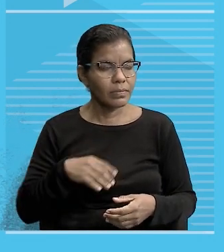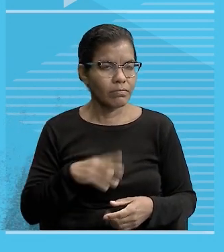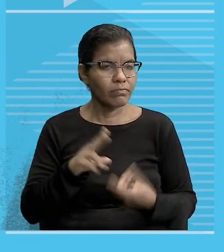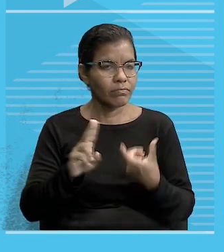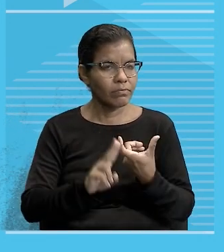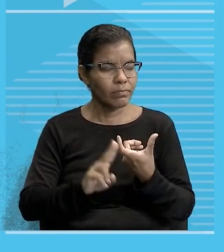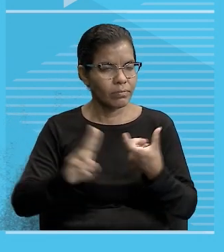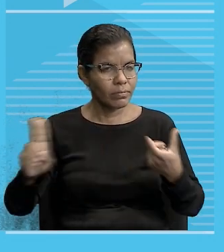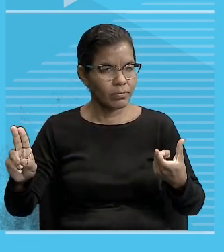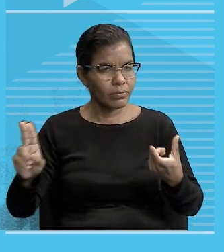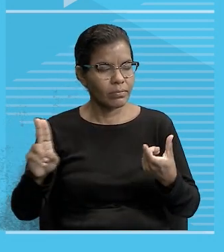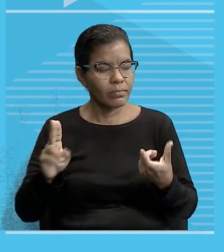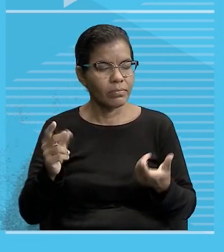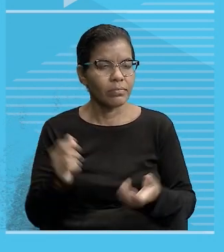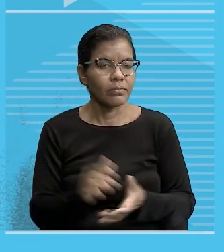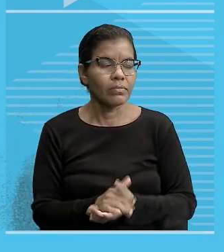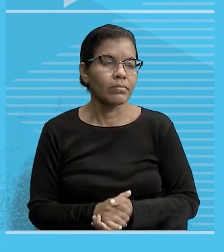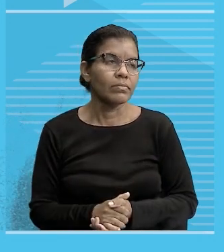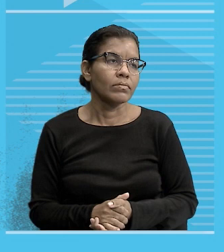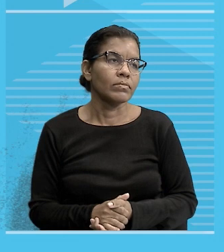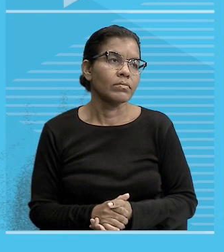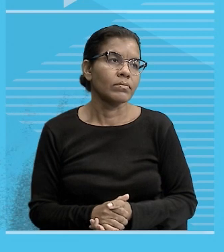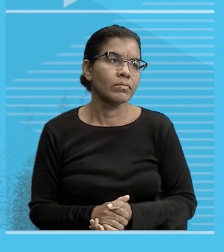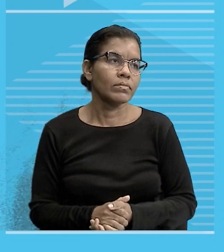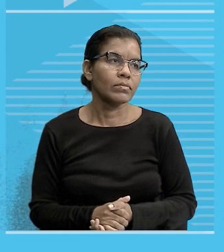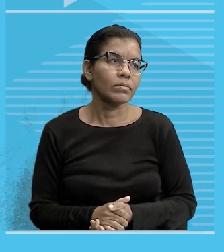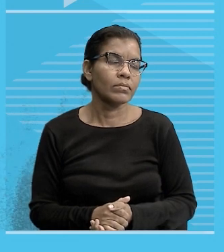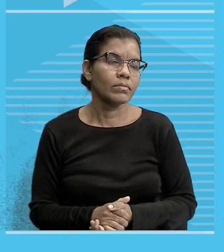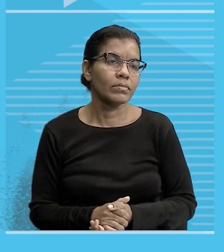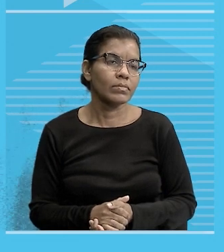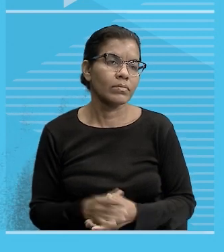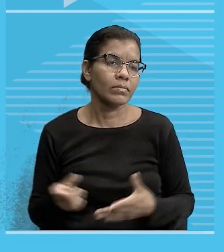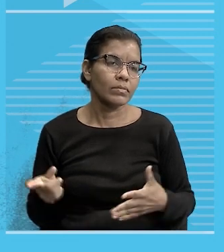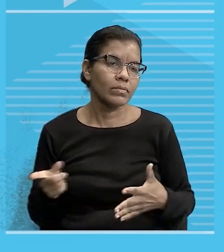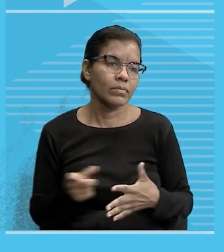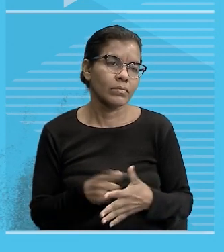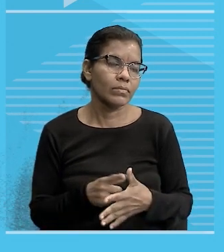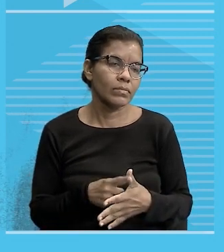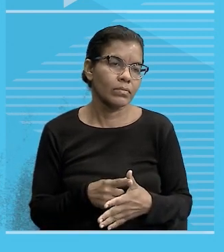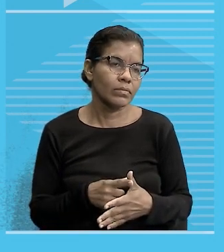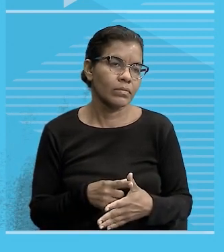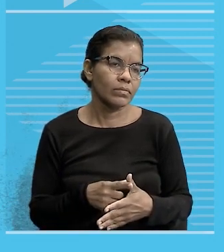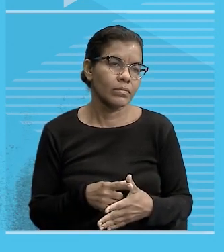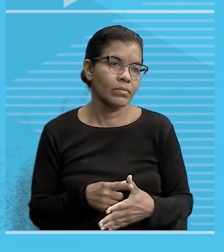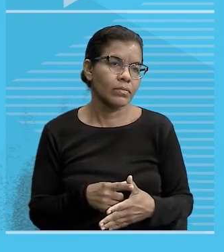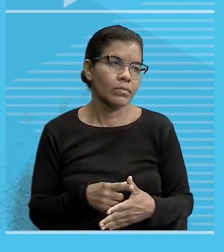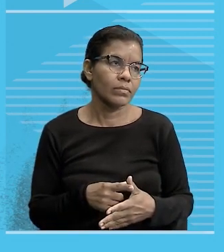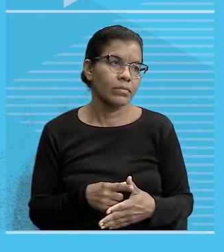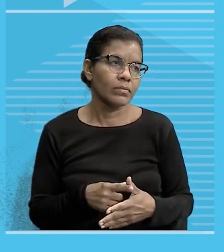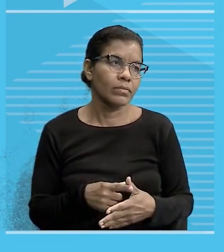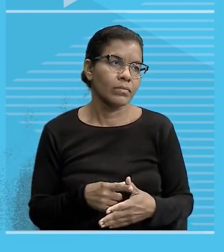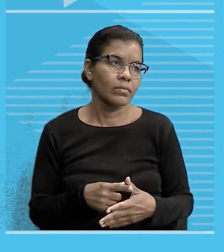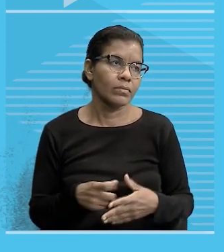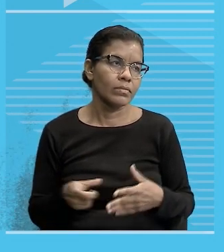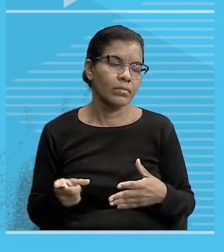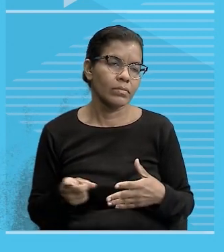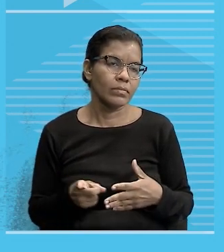esse senso é chamado de que letra a auto disciplina